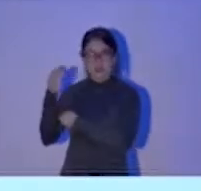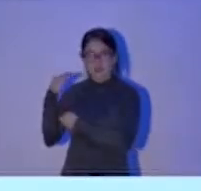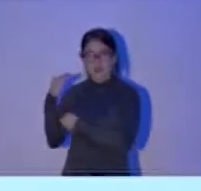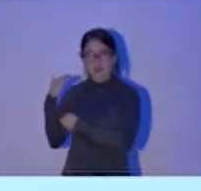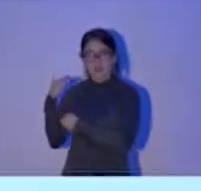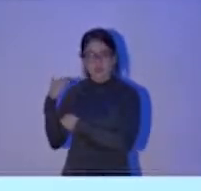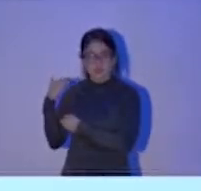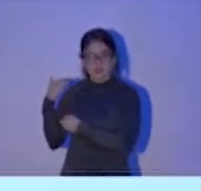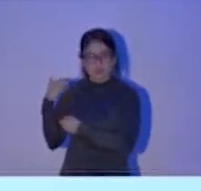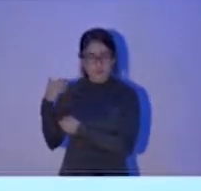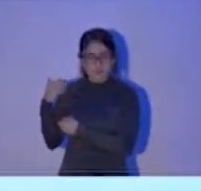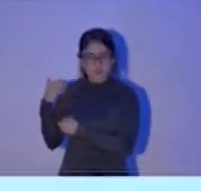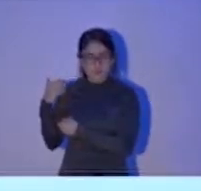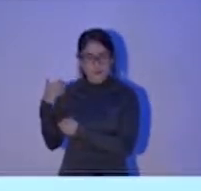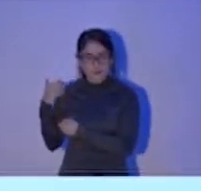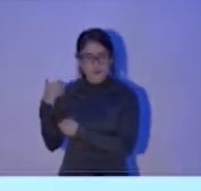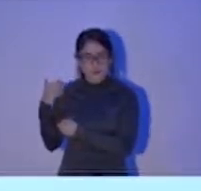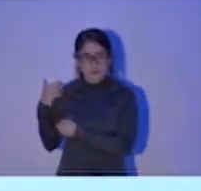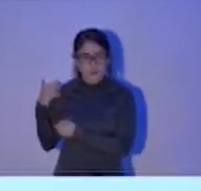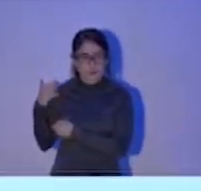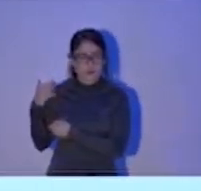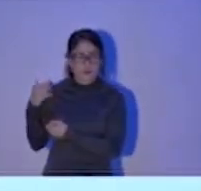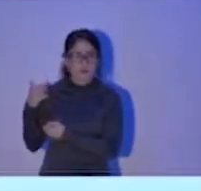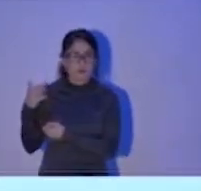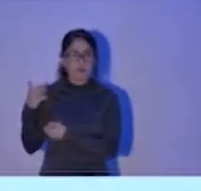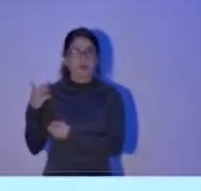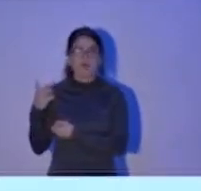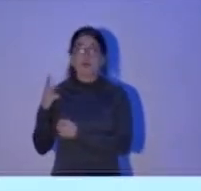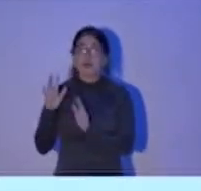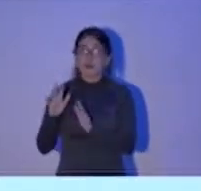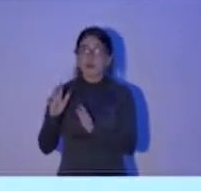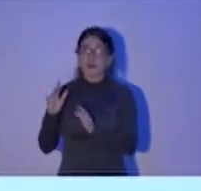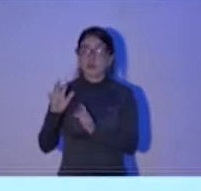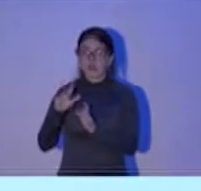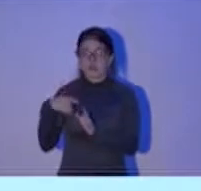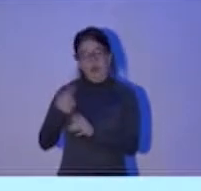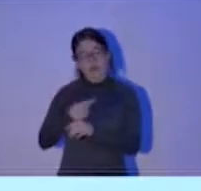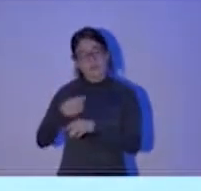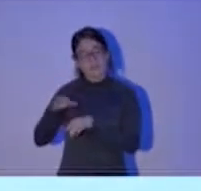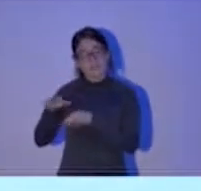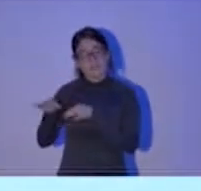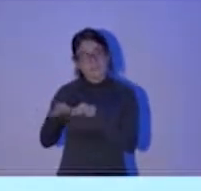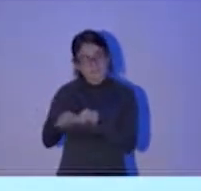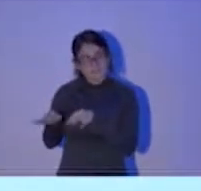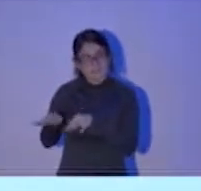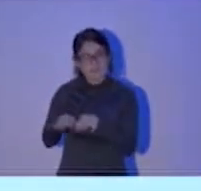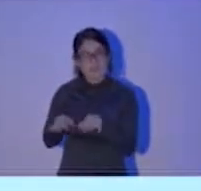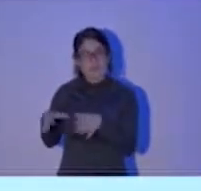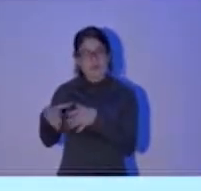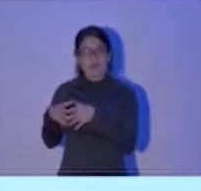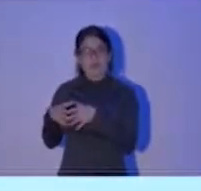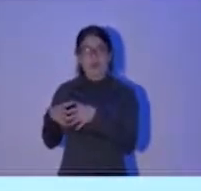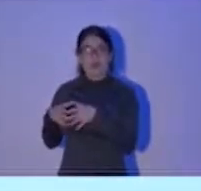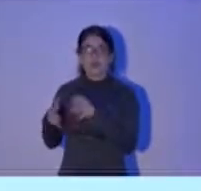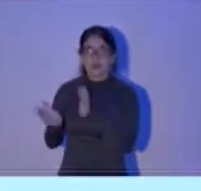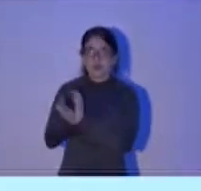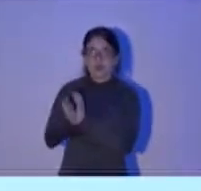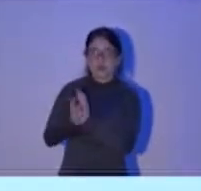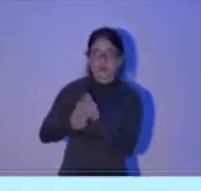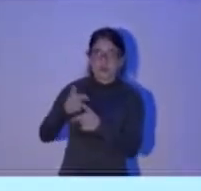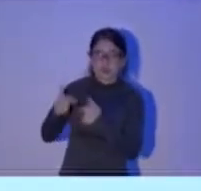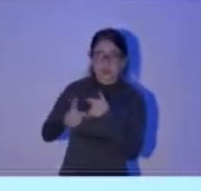secretários deliberaram para a implementação de novas frentes, que nós chamamos no mais de grupos de trabalhos, mais frentes de